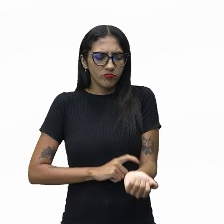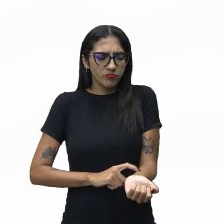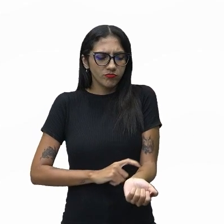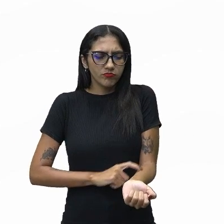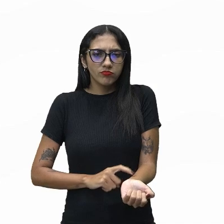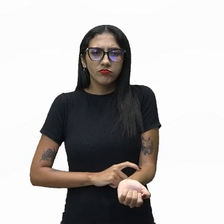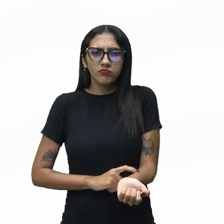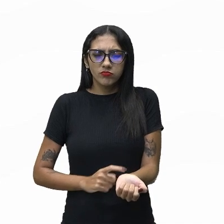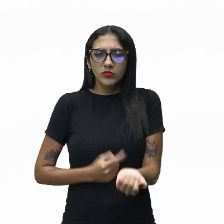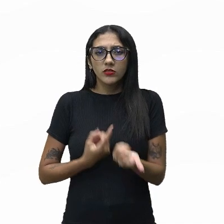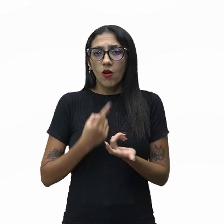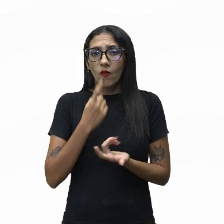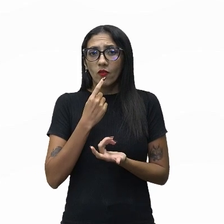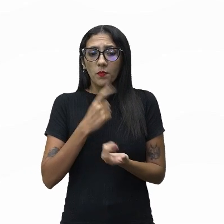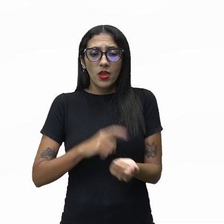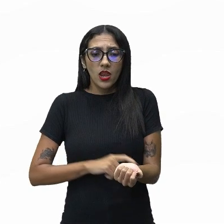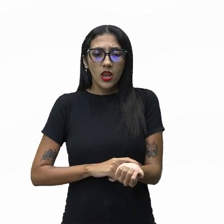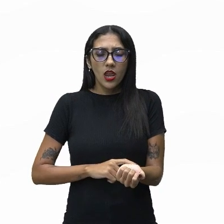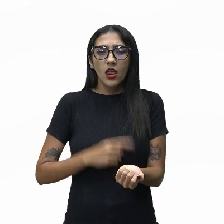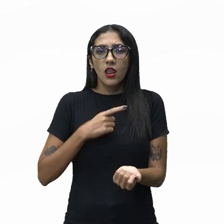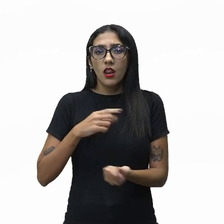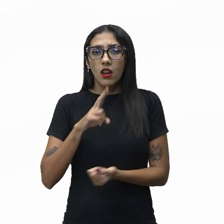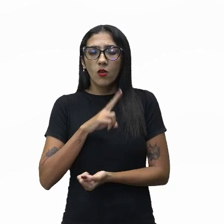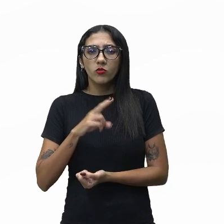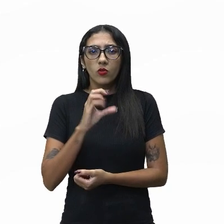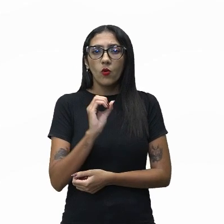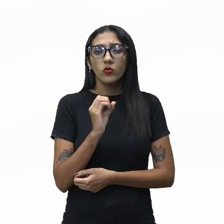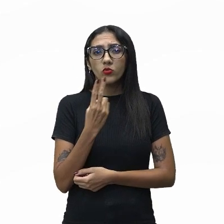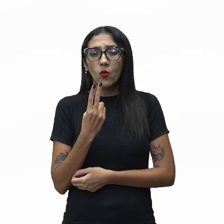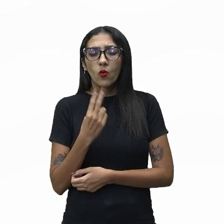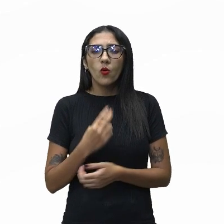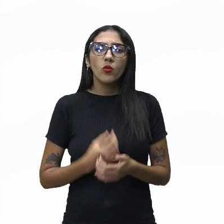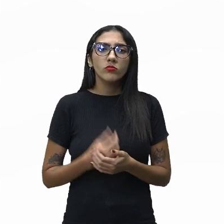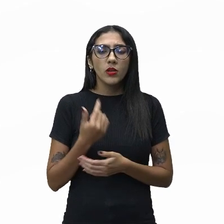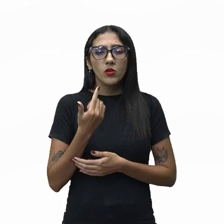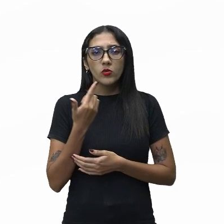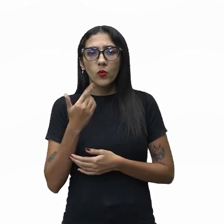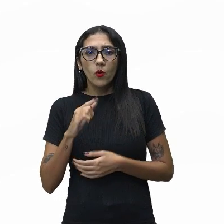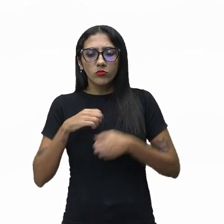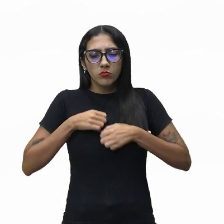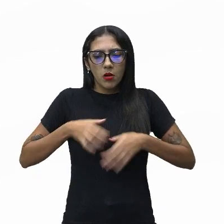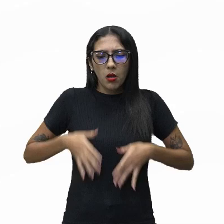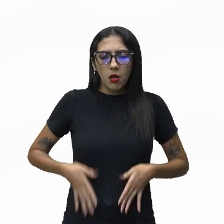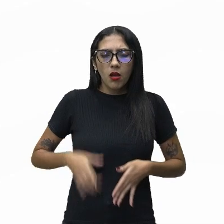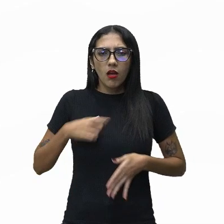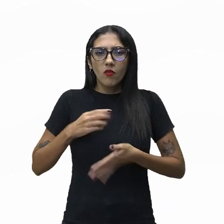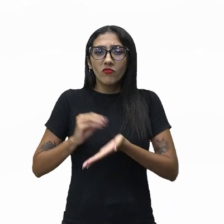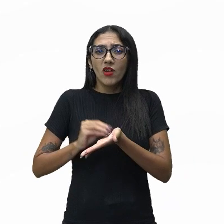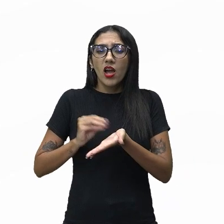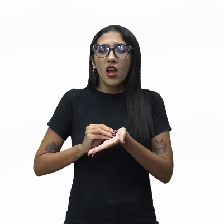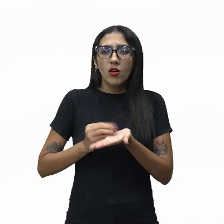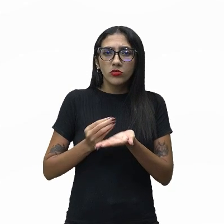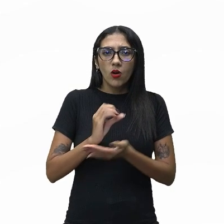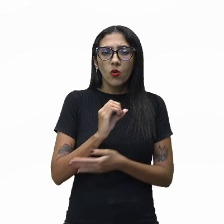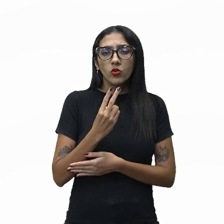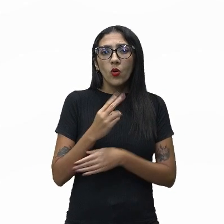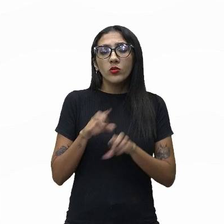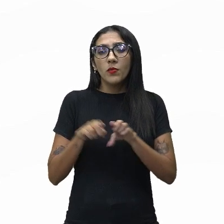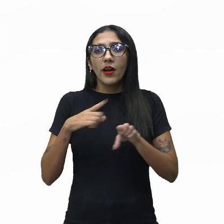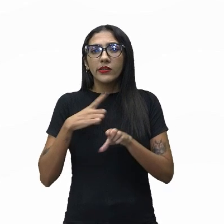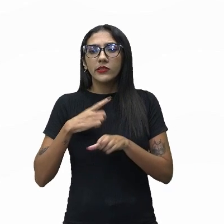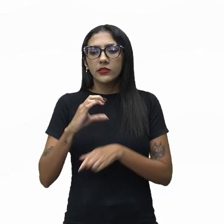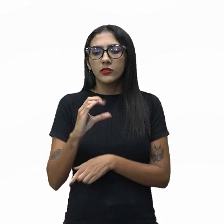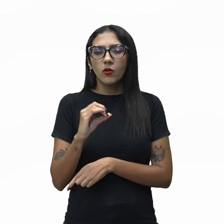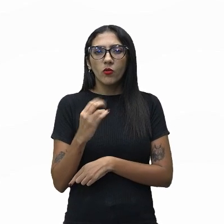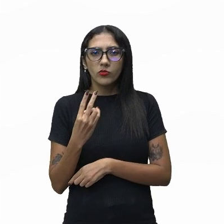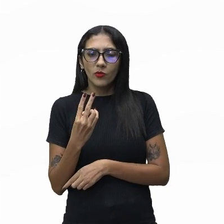momento esse sangue ele vai estar aí rico em oxigênio, em outro momento ele vai estar pobre de oxigênio, mas vai estar rico em gás carbônico. Então, nosso